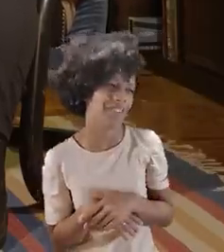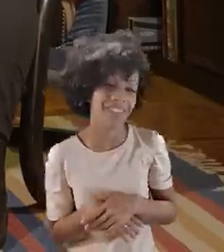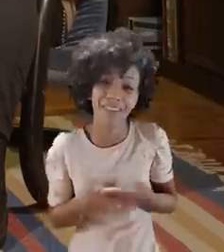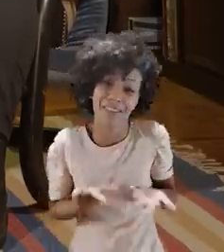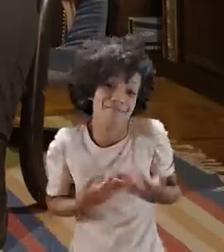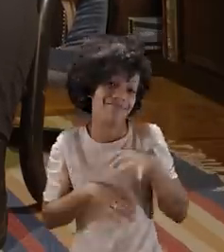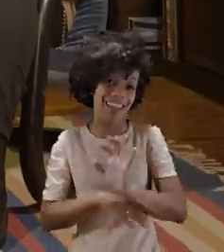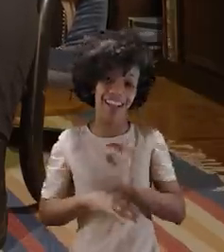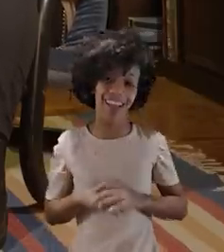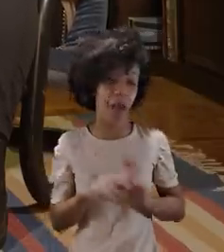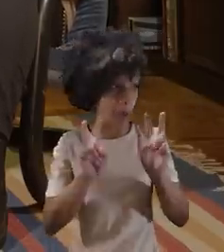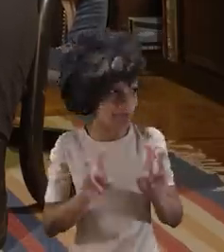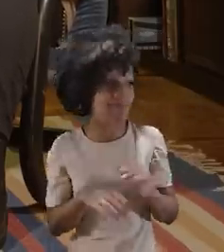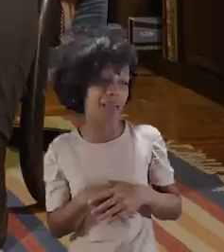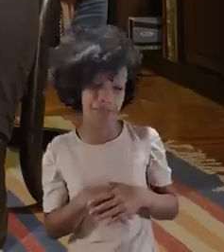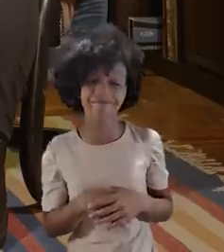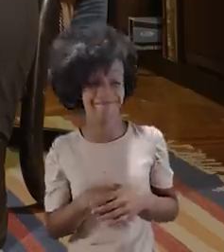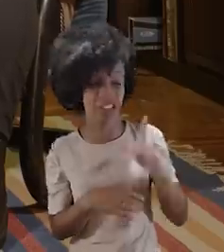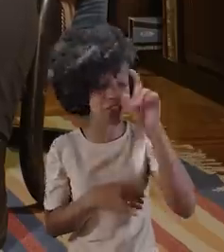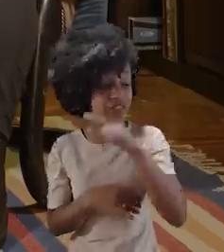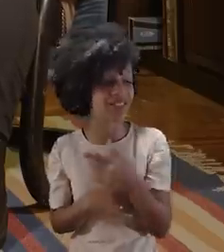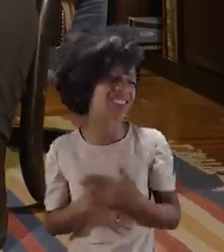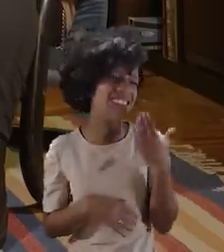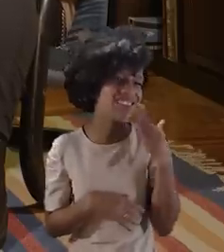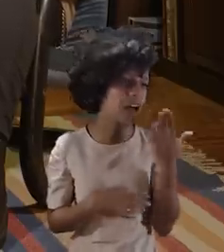mano é isso é um tipo de comentário